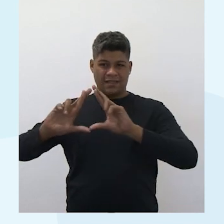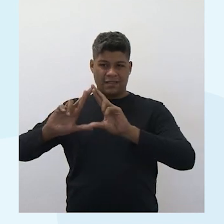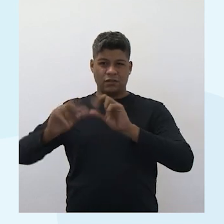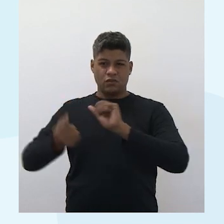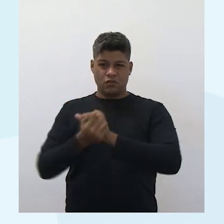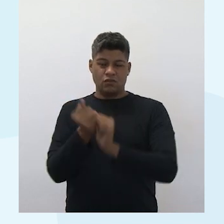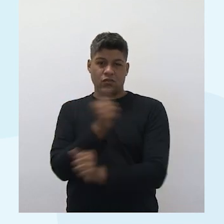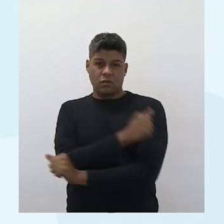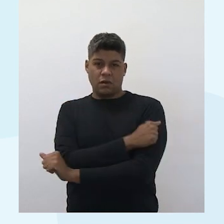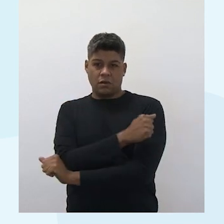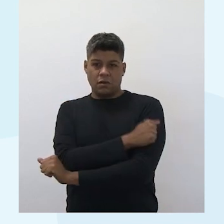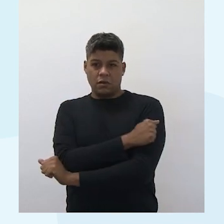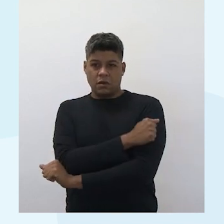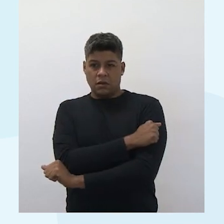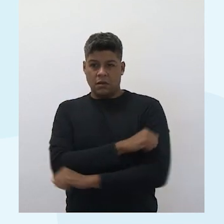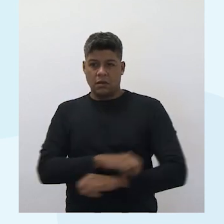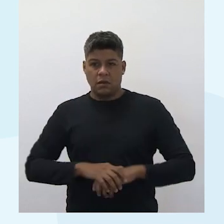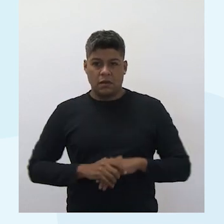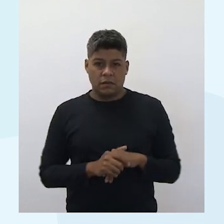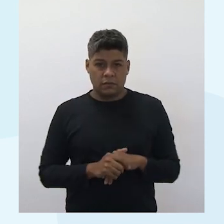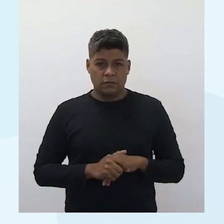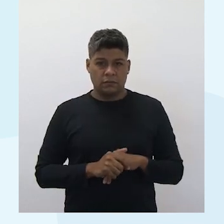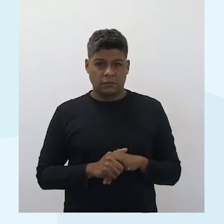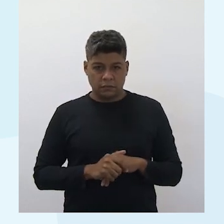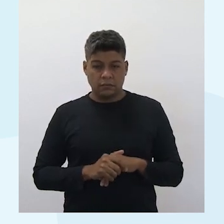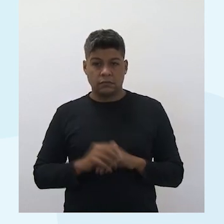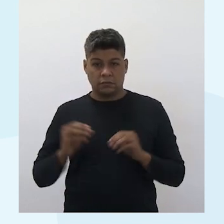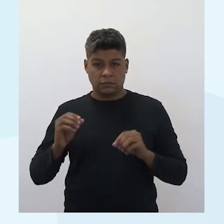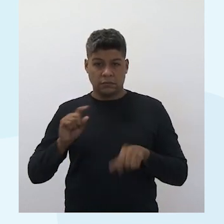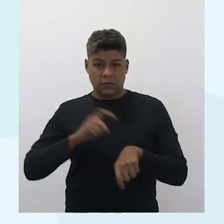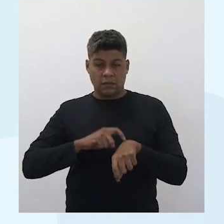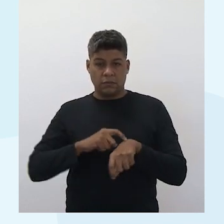estudantes? Tá? Vou dar 3 minutos para vocês responderem. Tempo na tela.